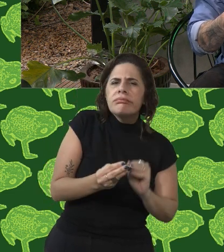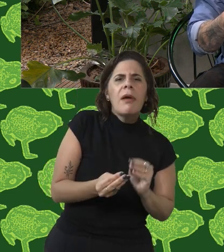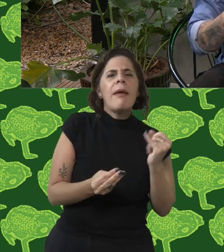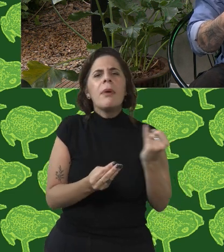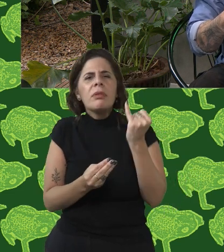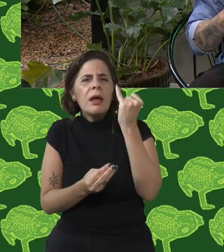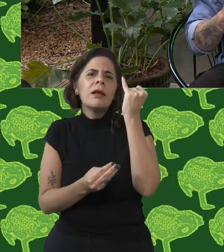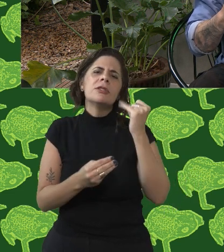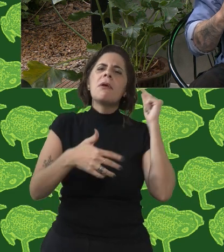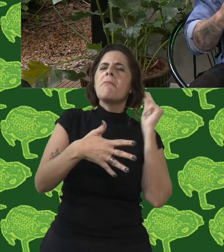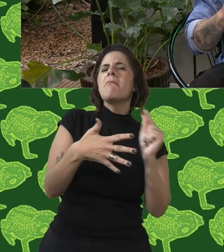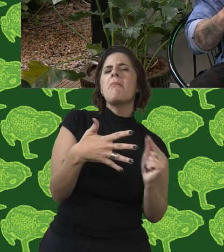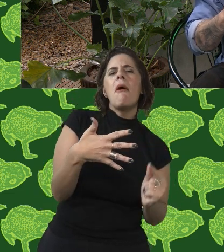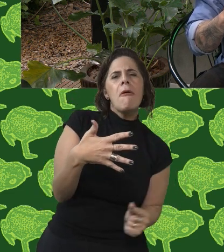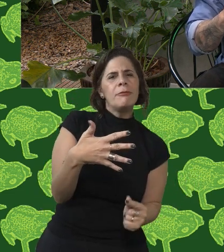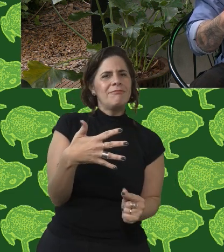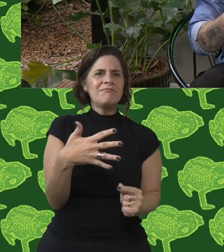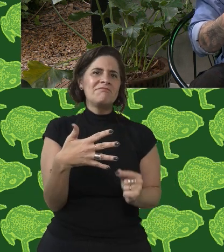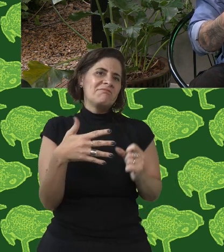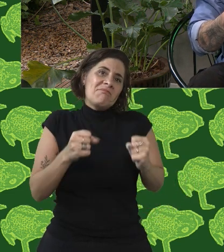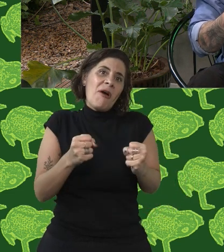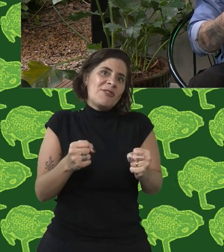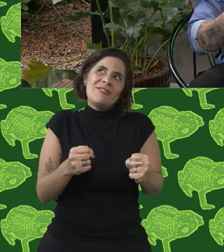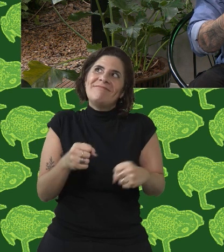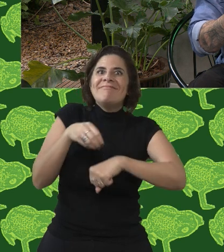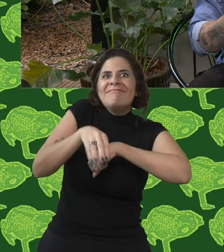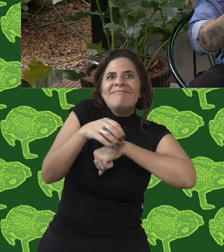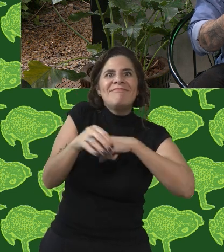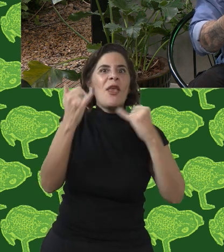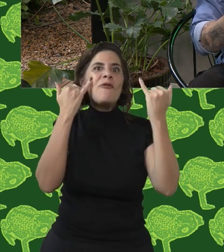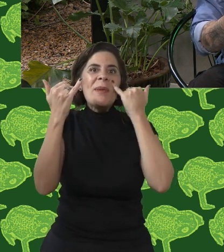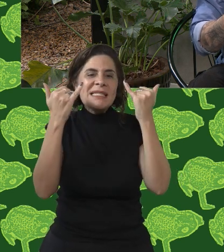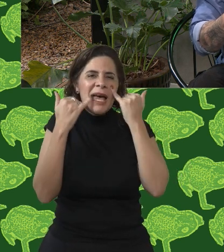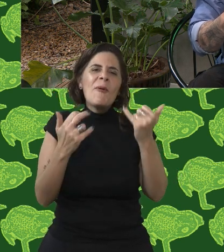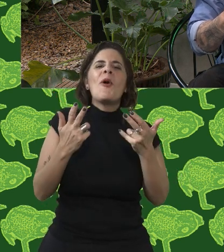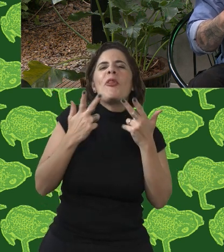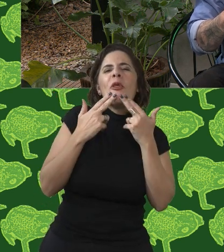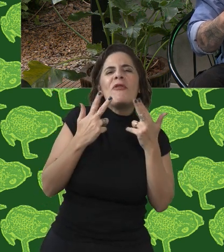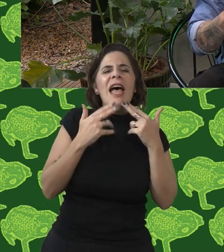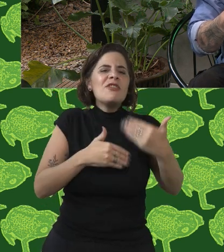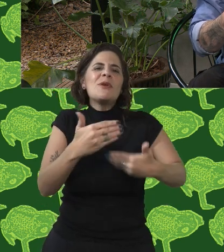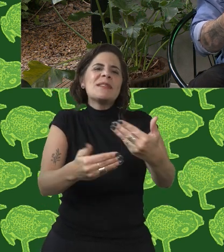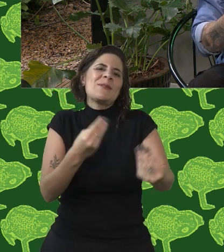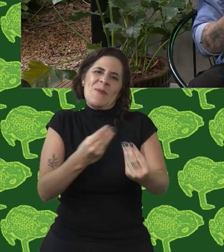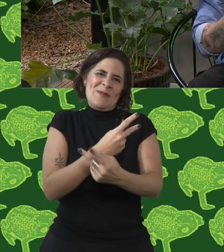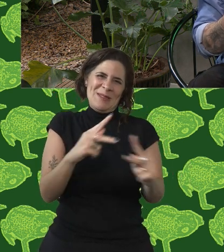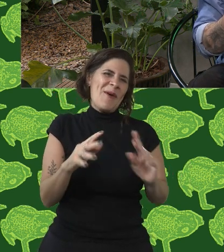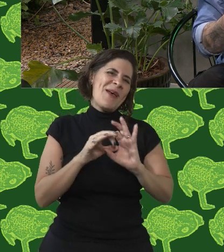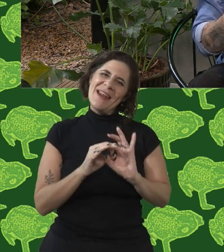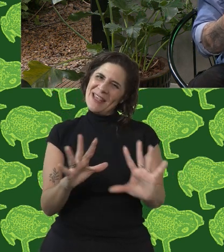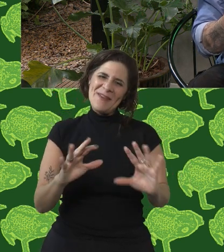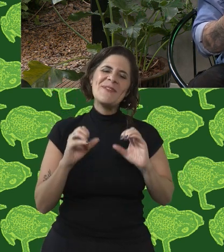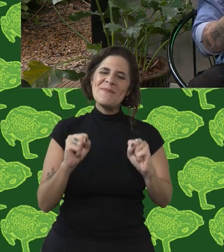importante para o nosso público entender. Se você quiser trazer outras novidades, se você quiser contar um pouquinho de outros processos que vocês têm, eu queria deixar você livre aqui para